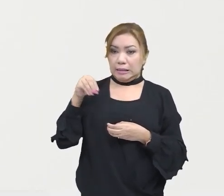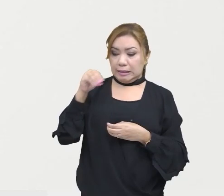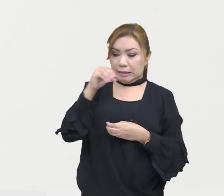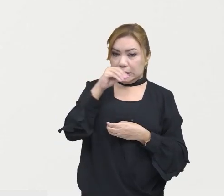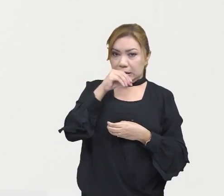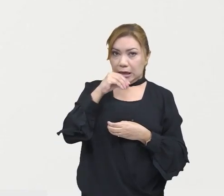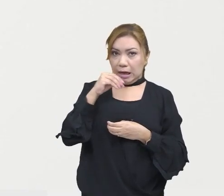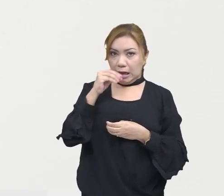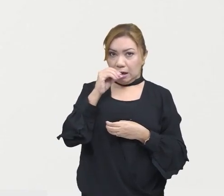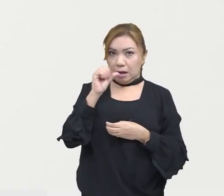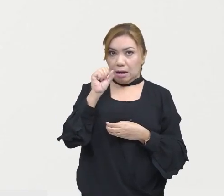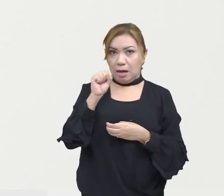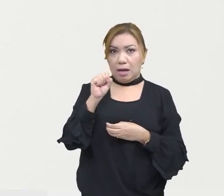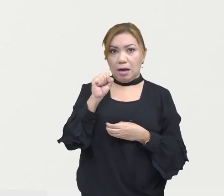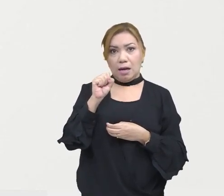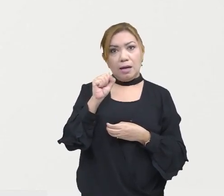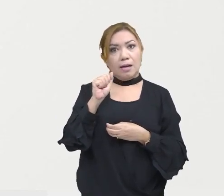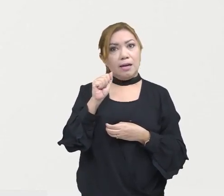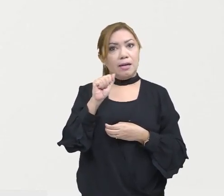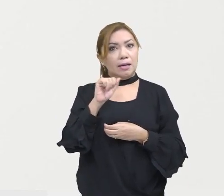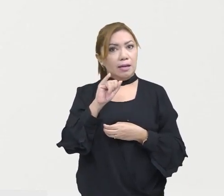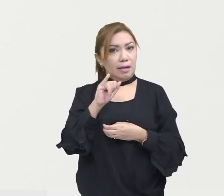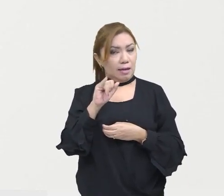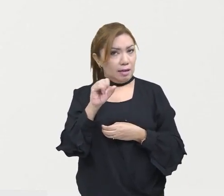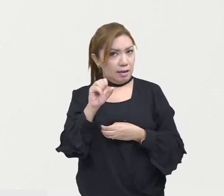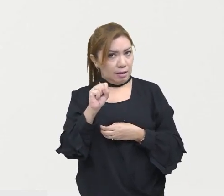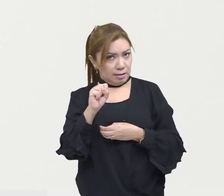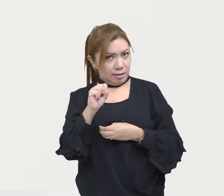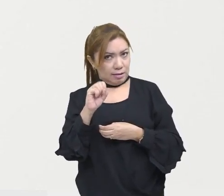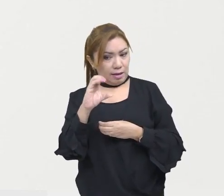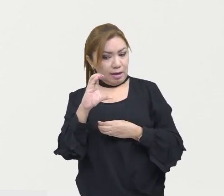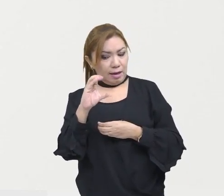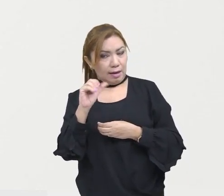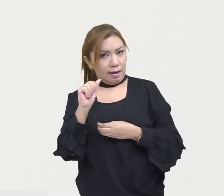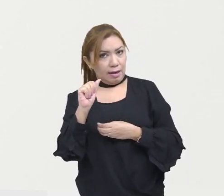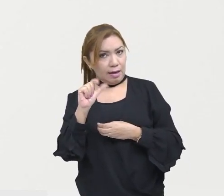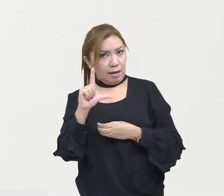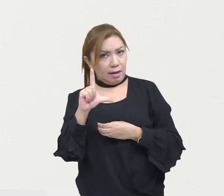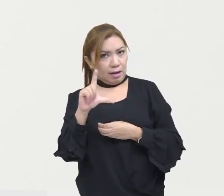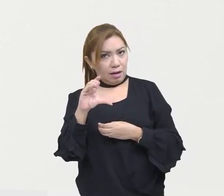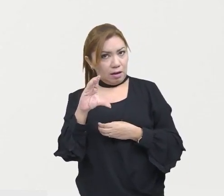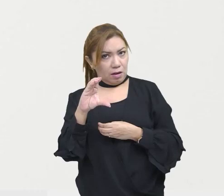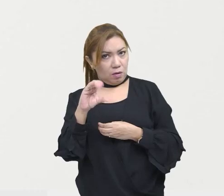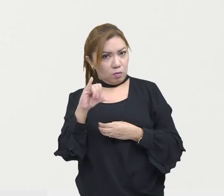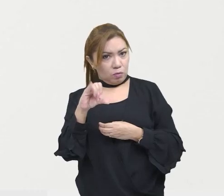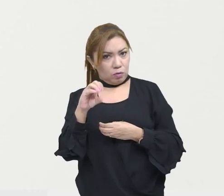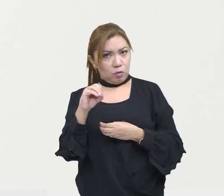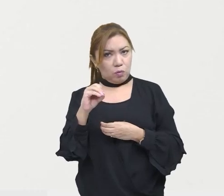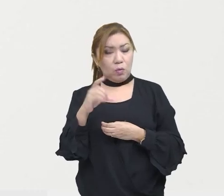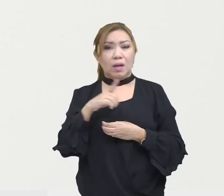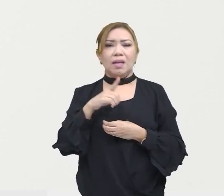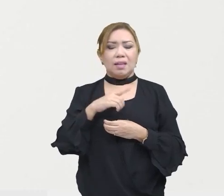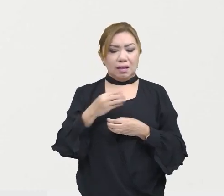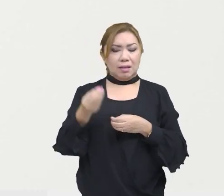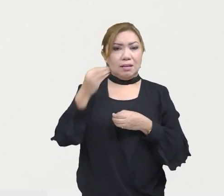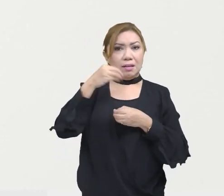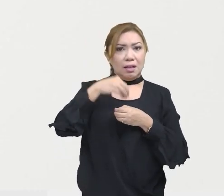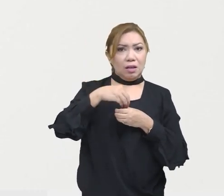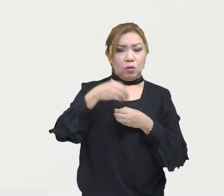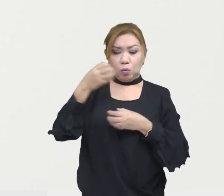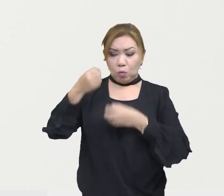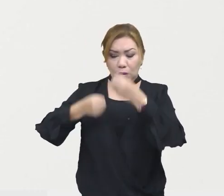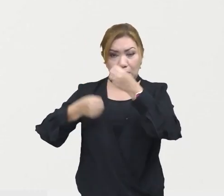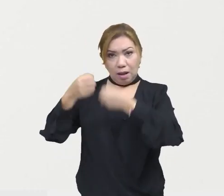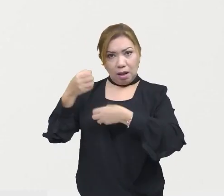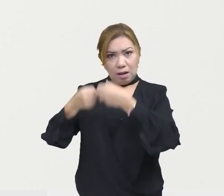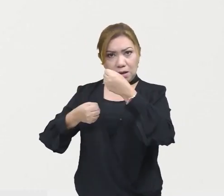leite. Quando os mamíferos nascem, eles precisam do leite oferecido pela mãe para nutrir e se